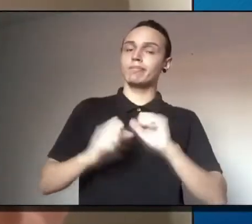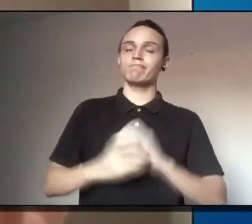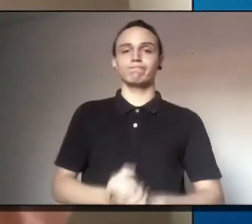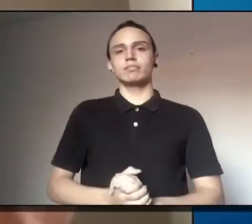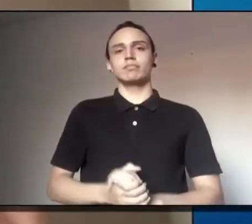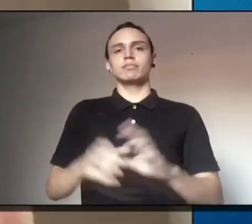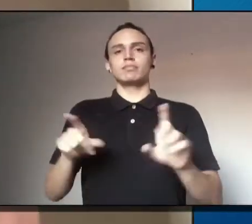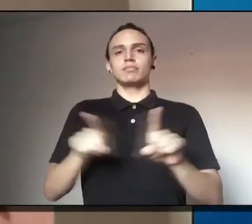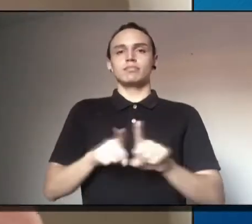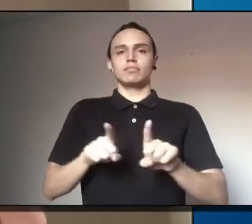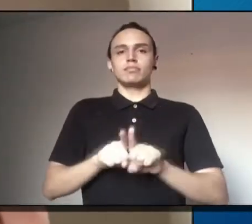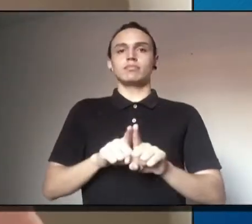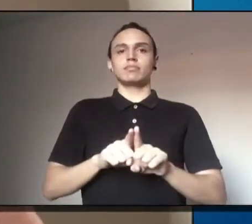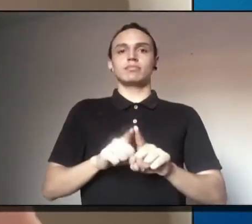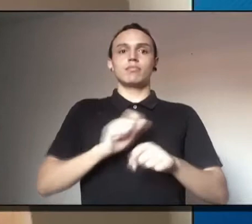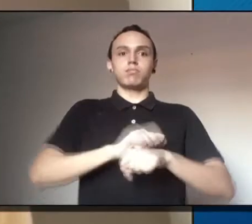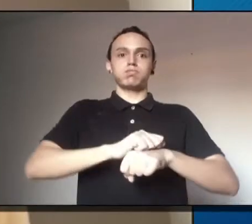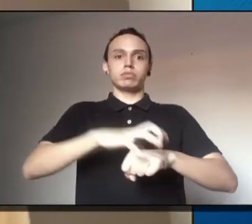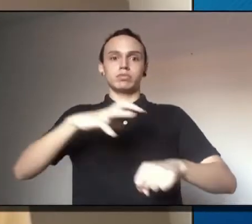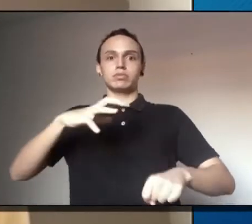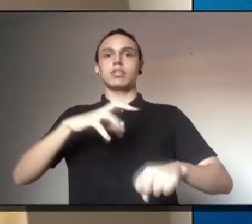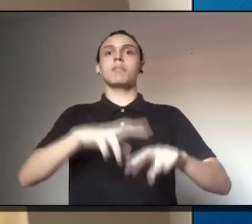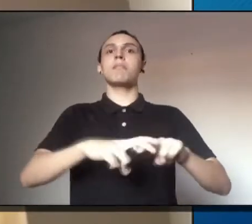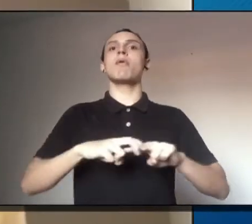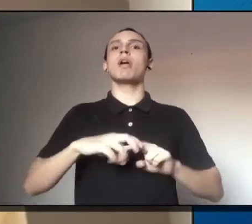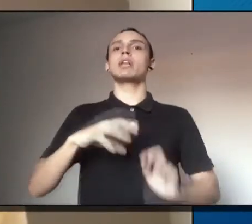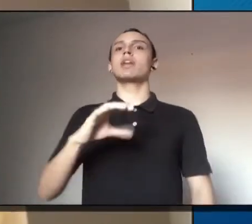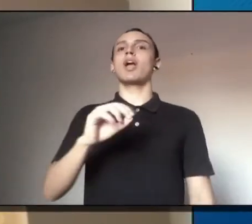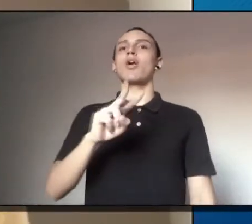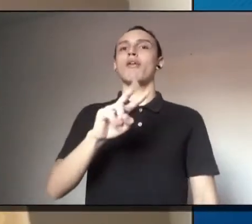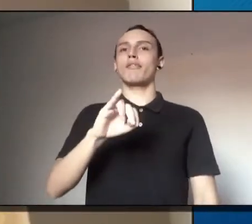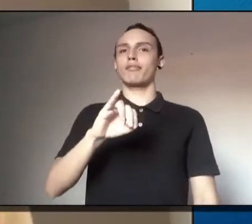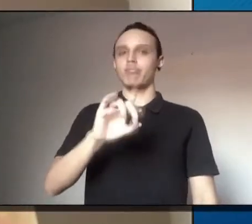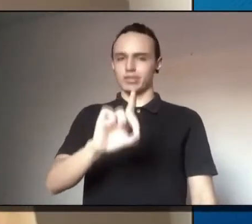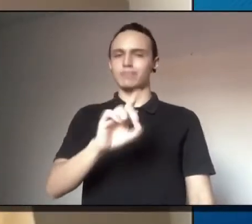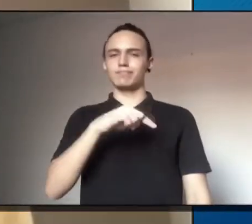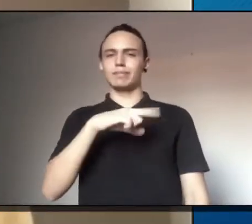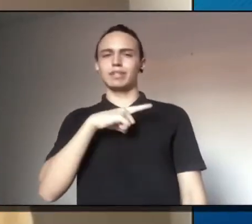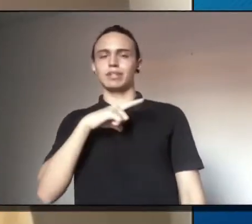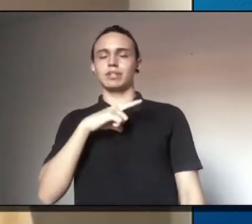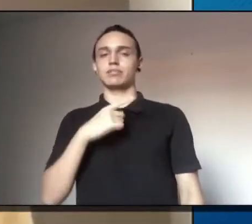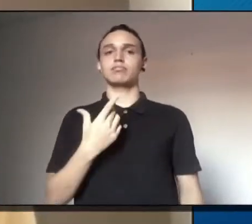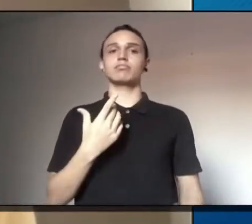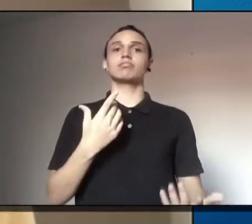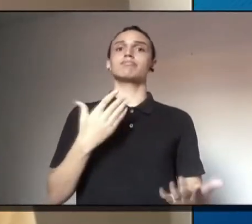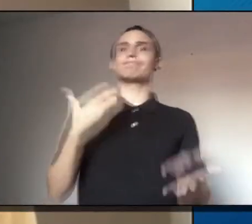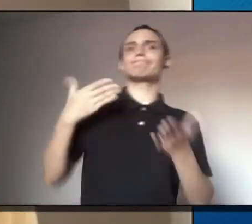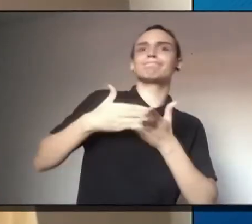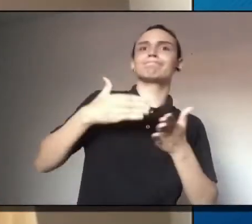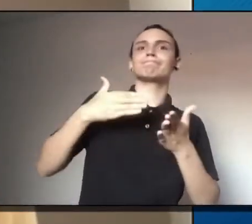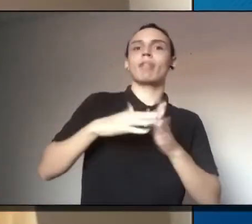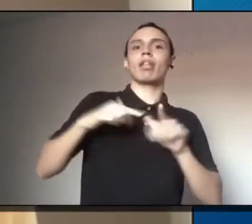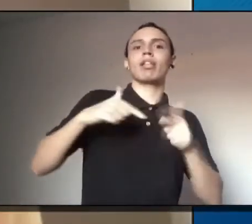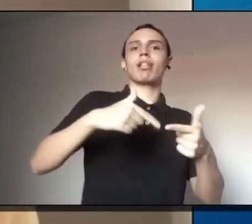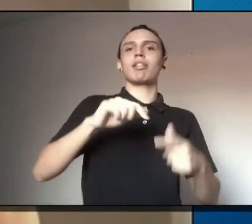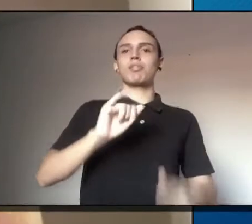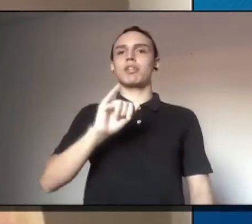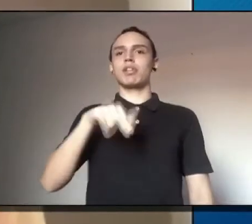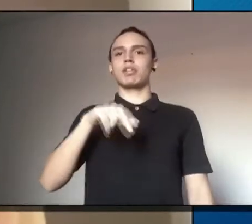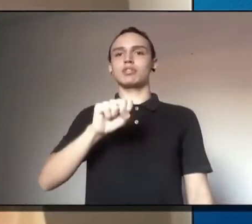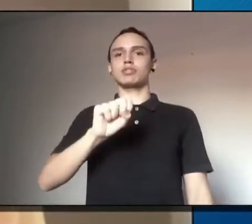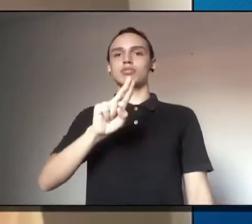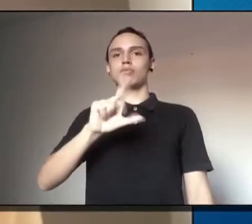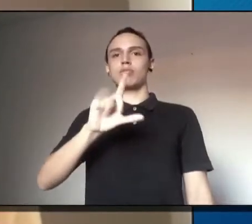pode dificultar a ação da insulina que é secretada pelo pâncreas. Então, apesar do pâncreas secretar a insulina, ela tem